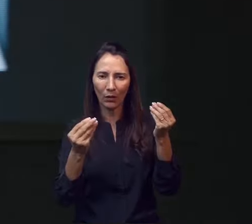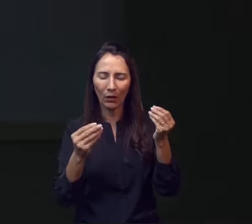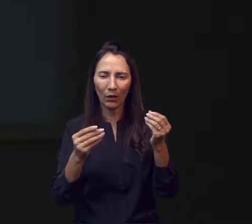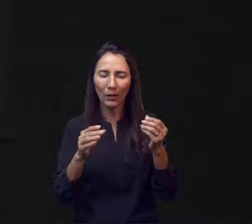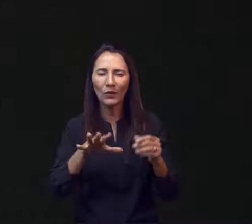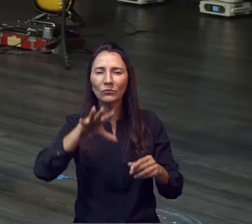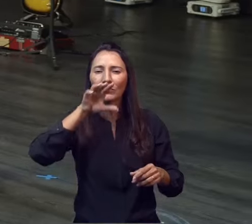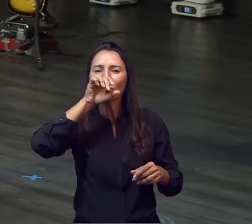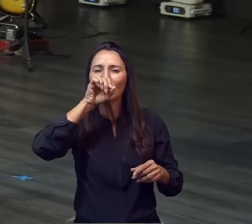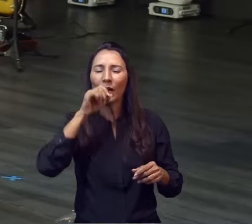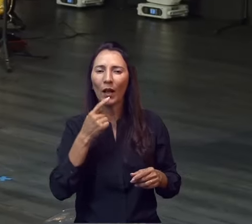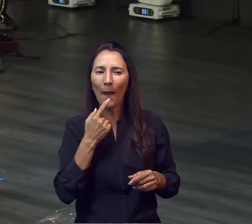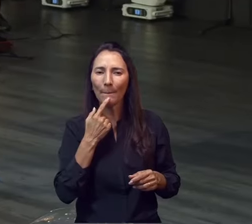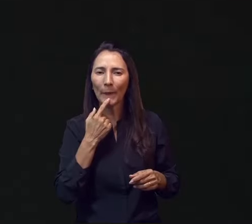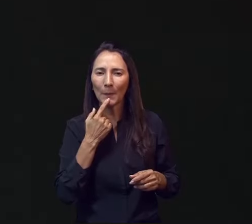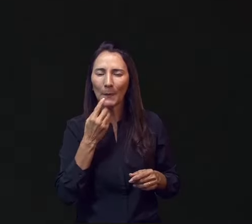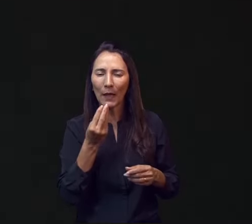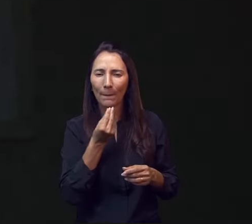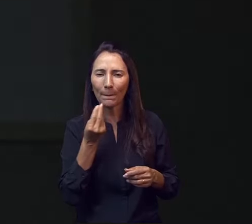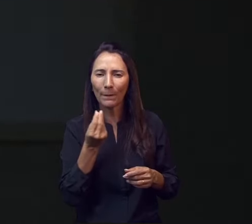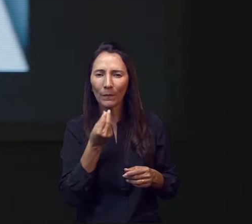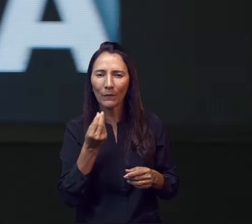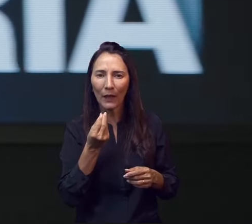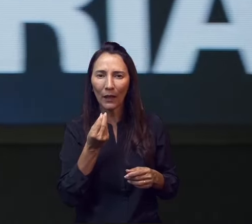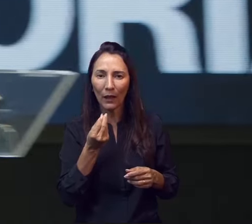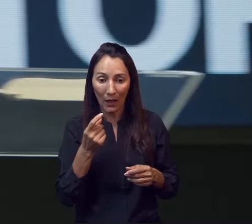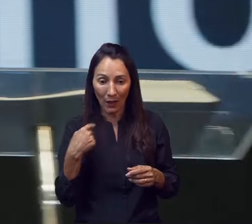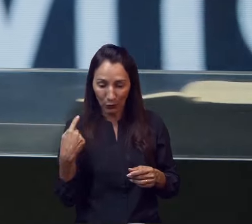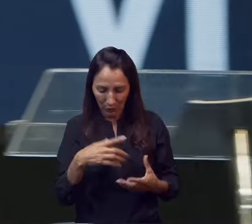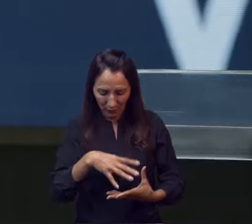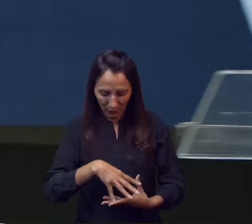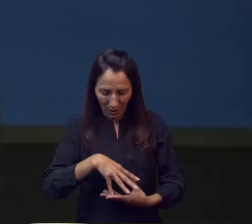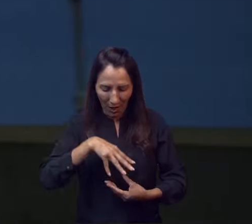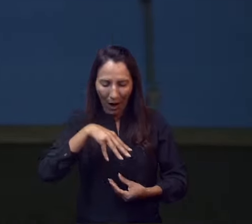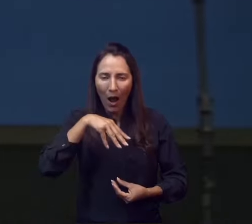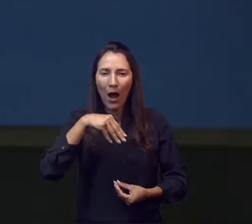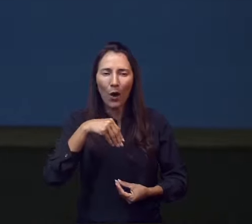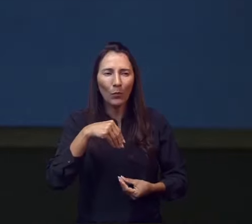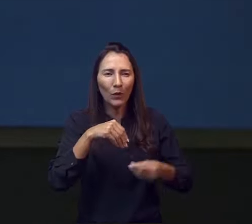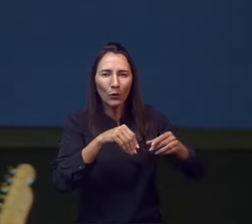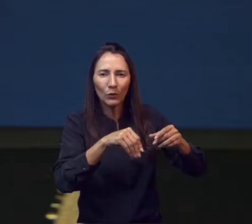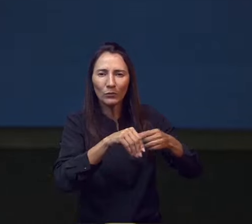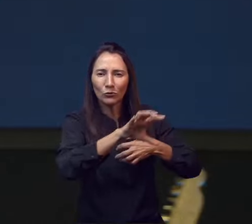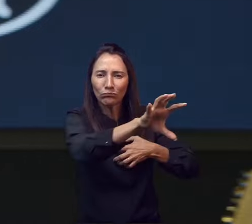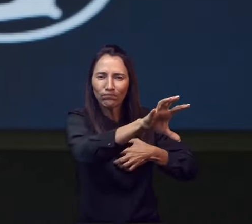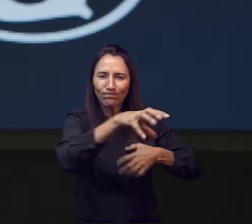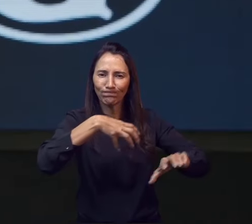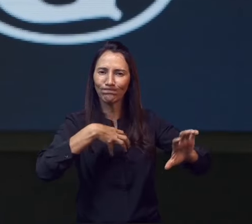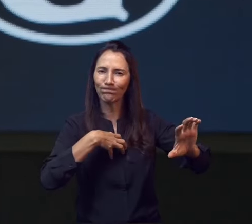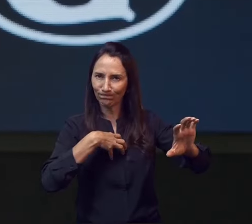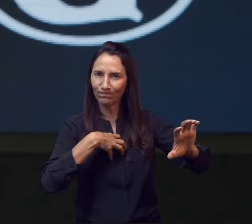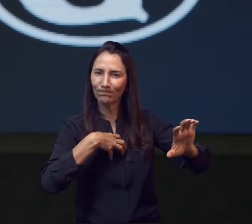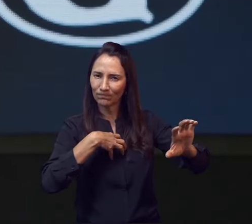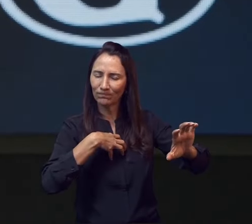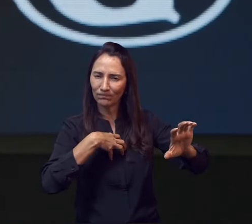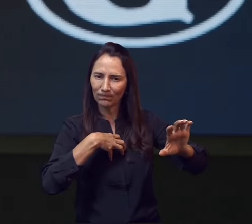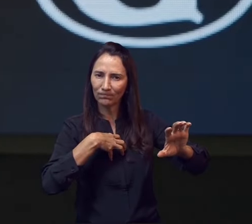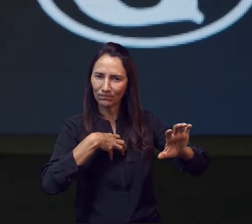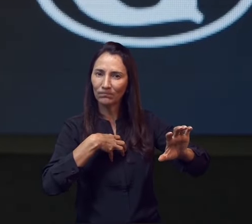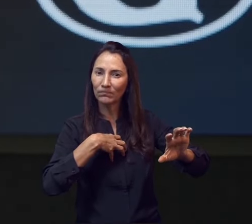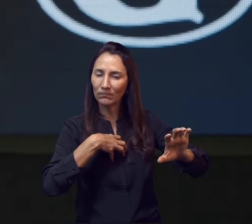fato Paladar a nossa alma tira impressões do mundo externo através dos sentidos do corpo